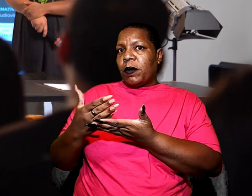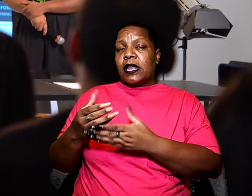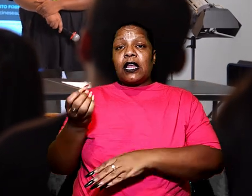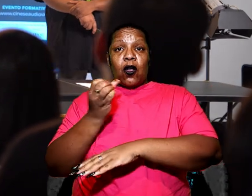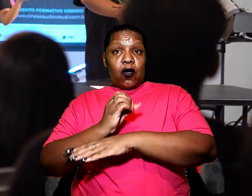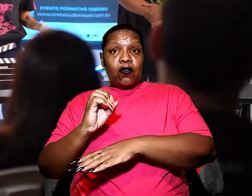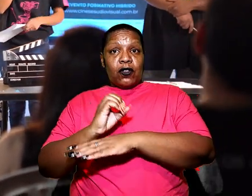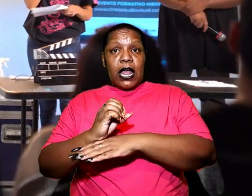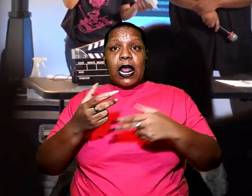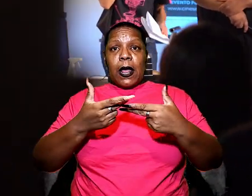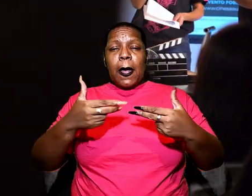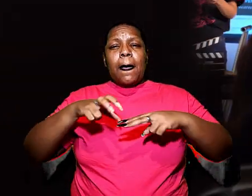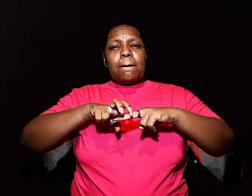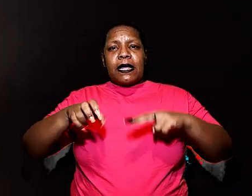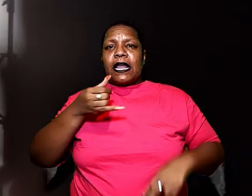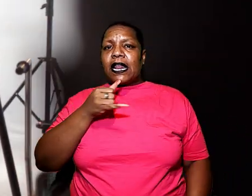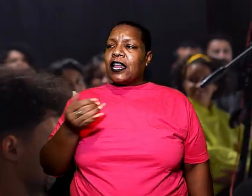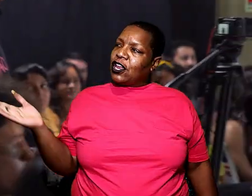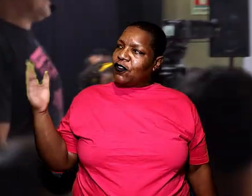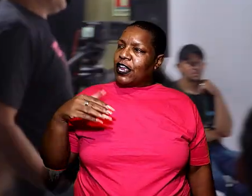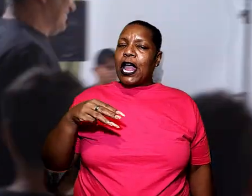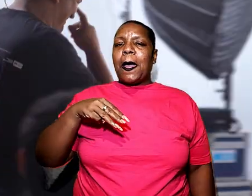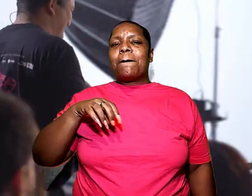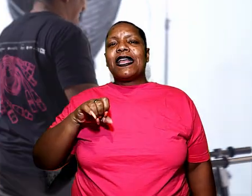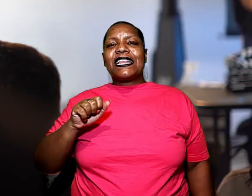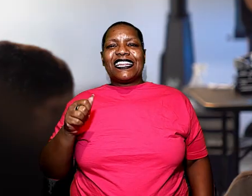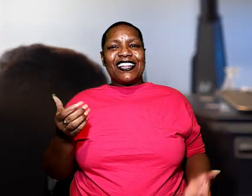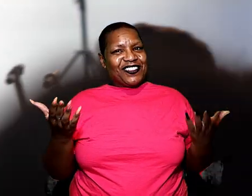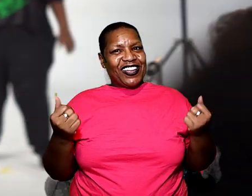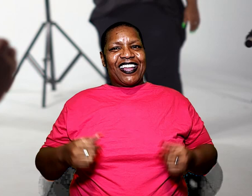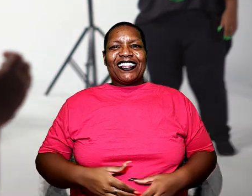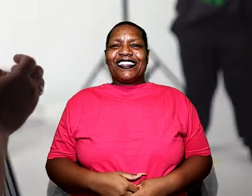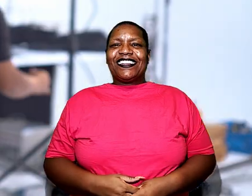Começamos a oficina de maquinaria elétrica com o Messias. Vem cá, meu filho. Ai, meu Deus.